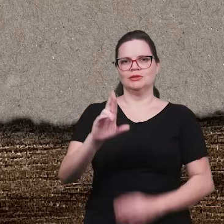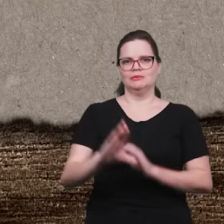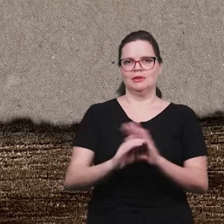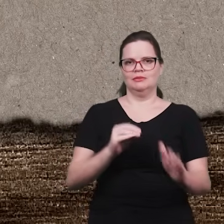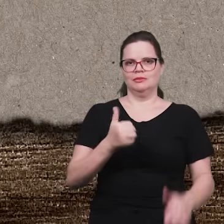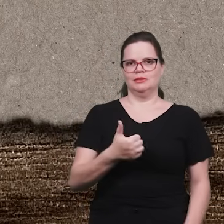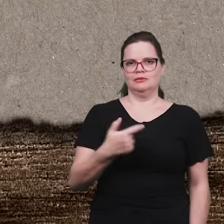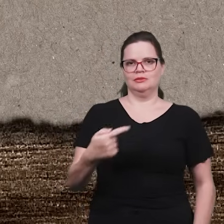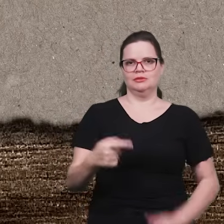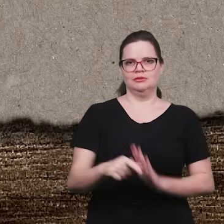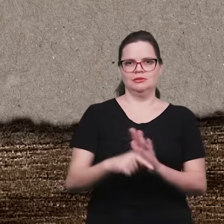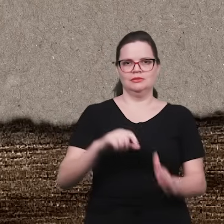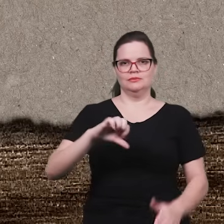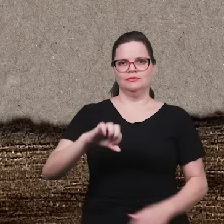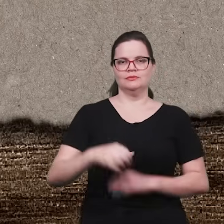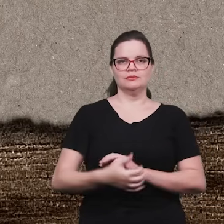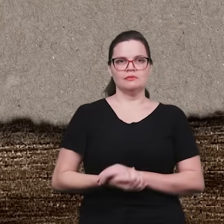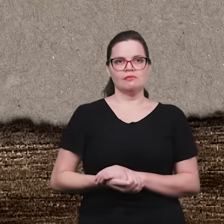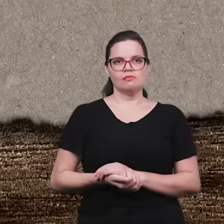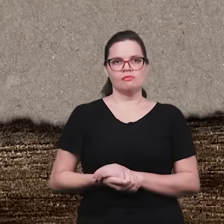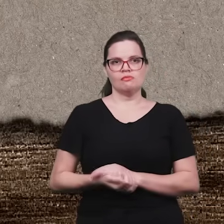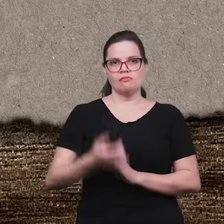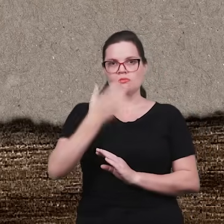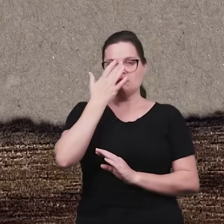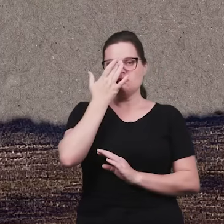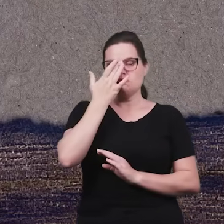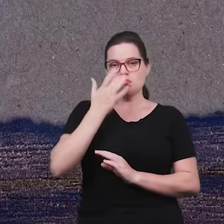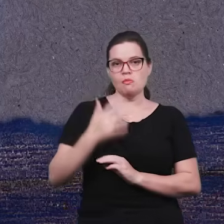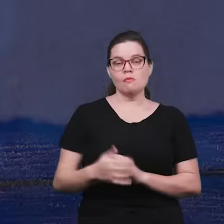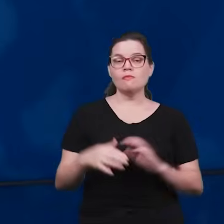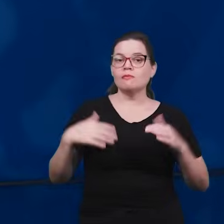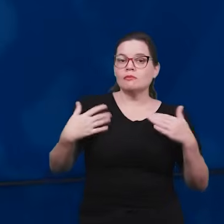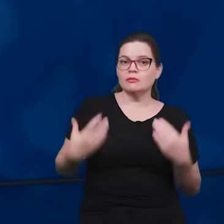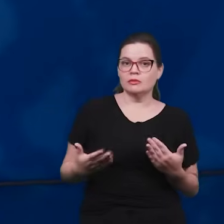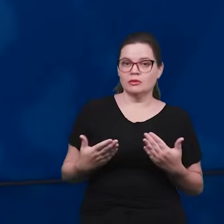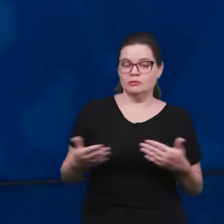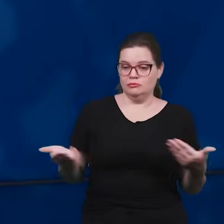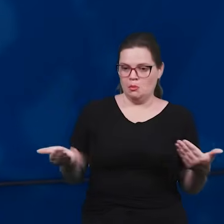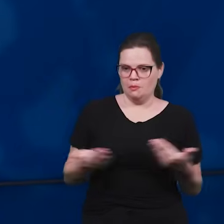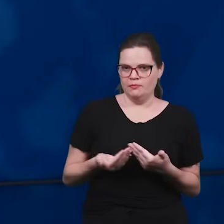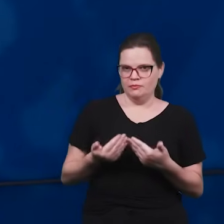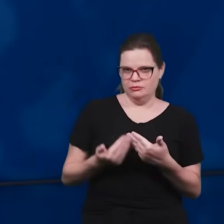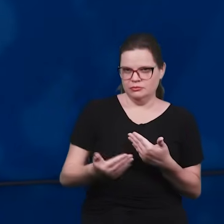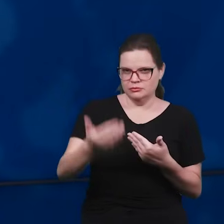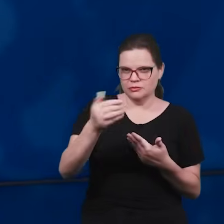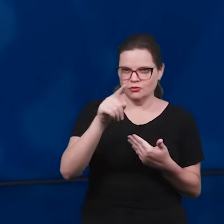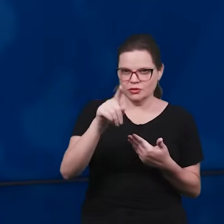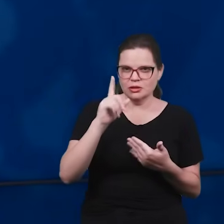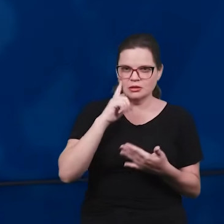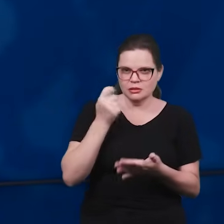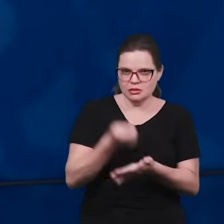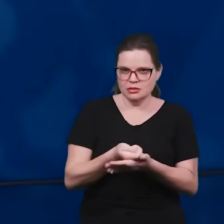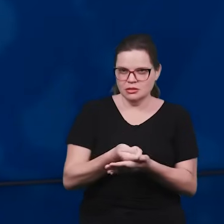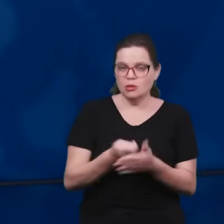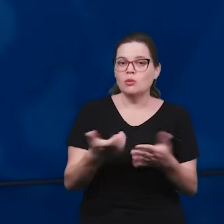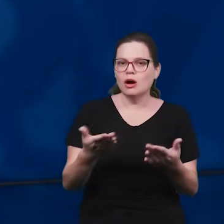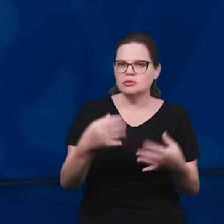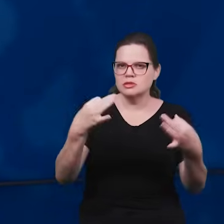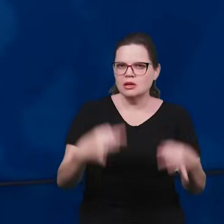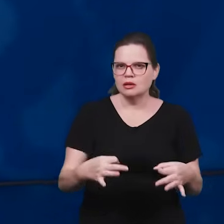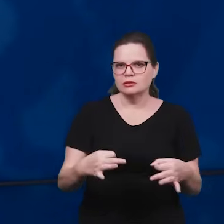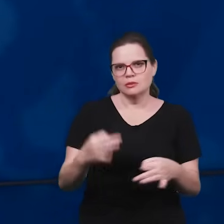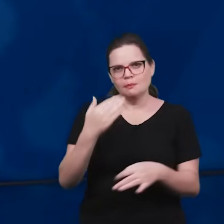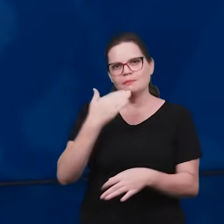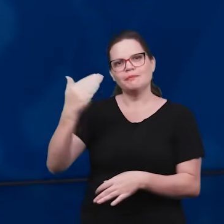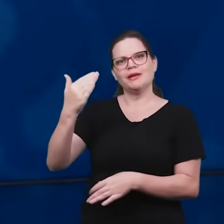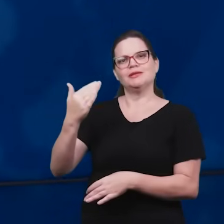no capítulo 17, no verso 9. Então, a partir de hoje, tome uma decisão. Busque o